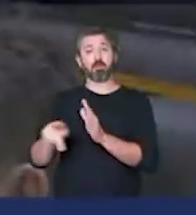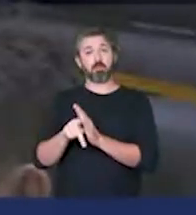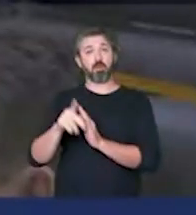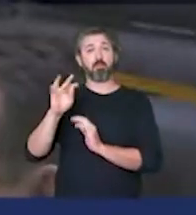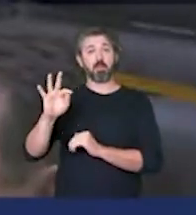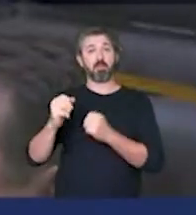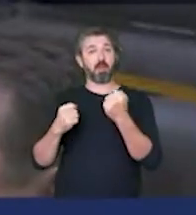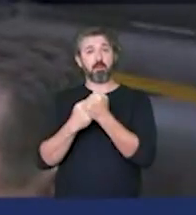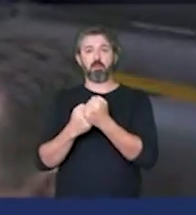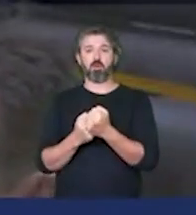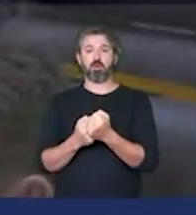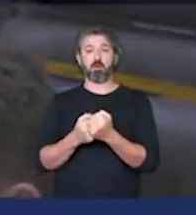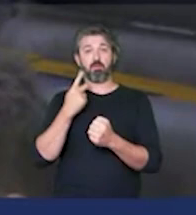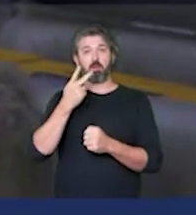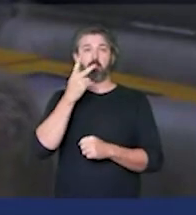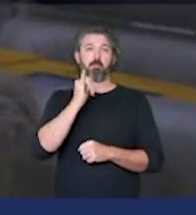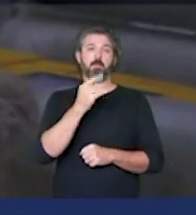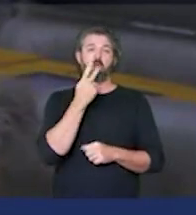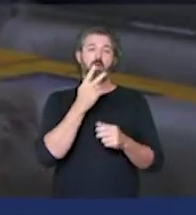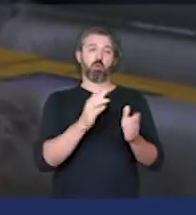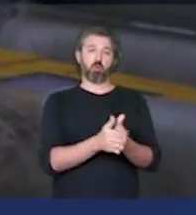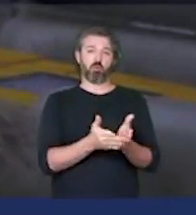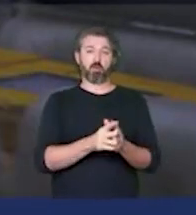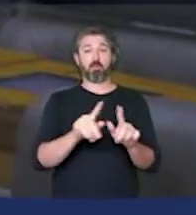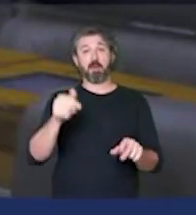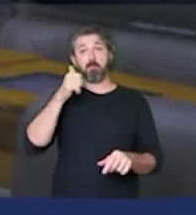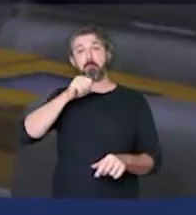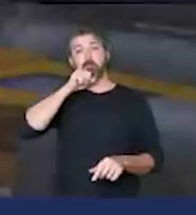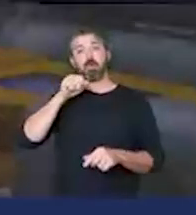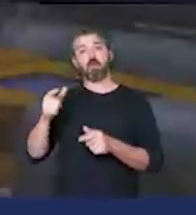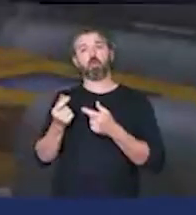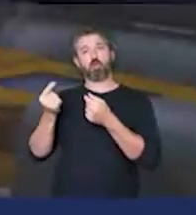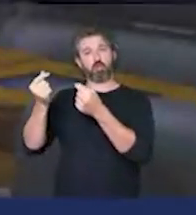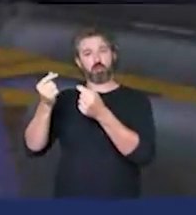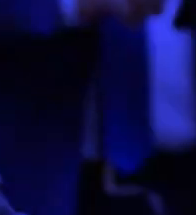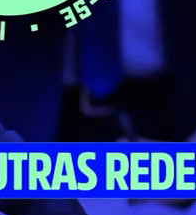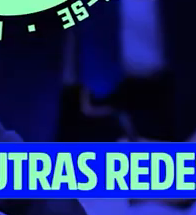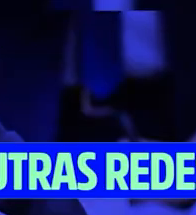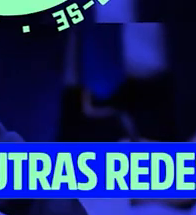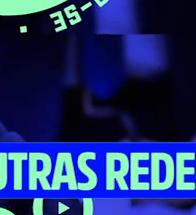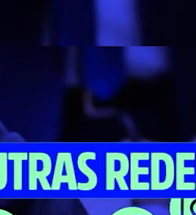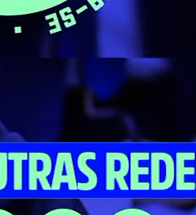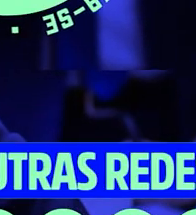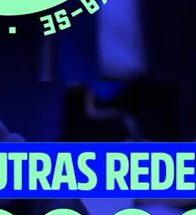e com apoio do Partido dos Trabalhadores, que se diz pai dos pobres, mas na verdade é mãe dos ricos. Obrigado, presidente. Obrigado.